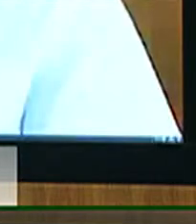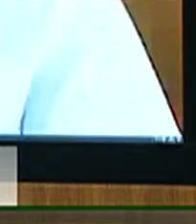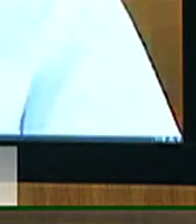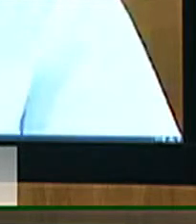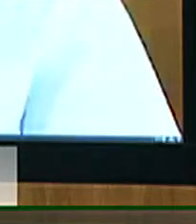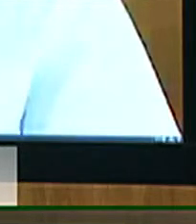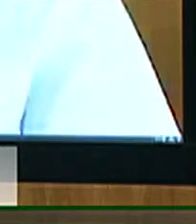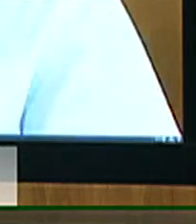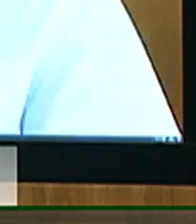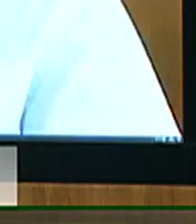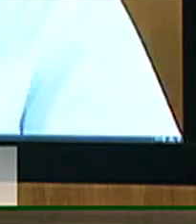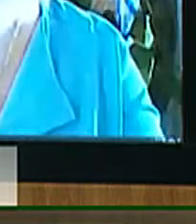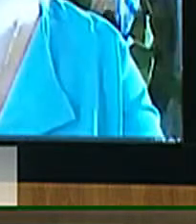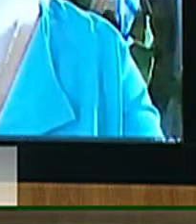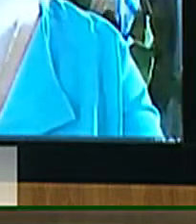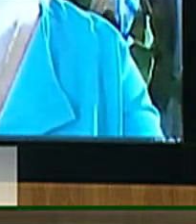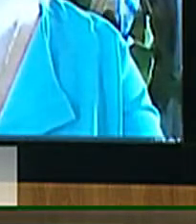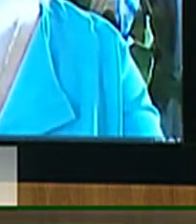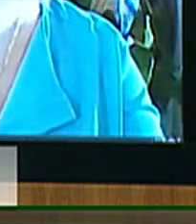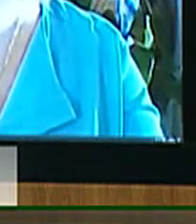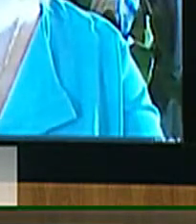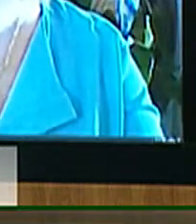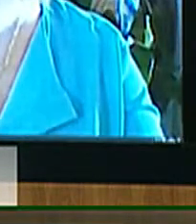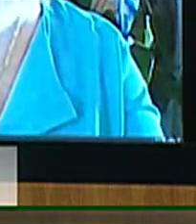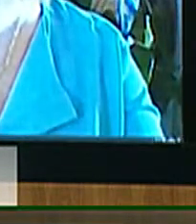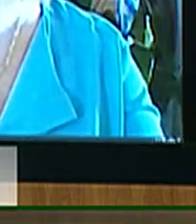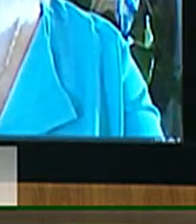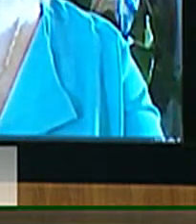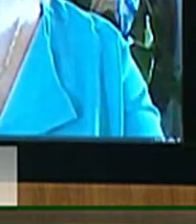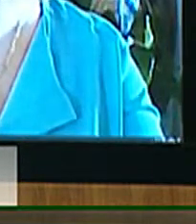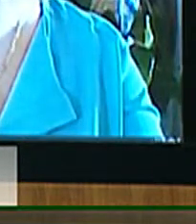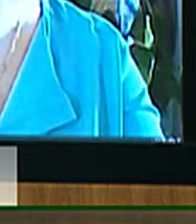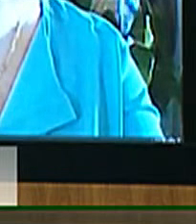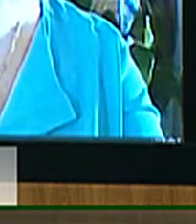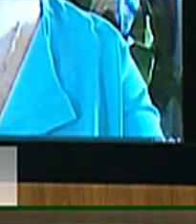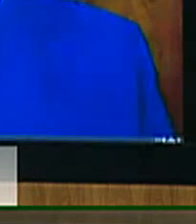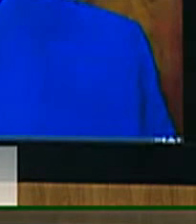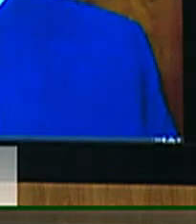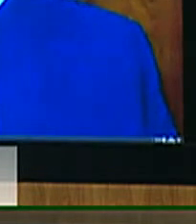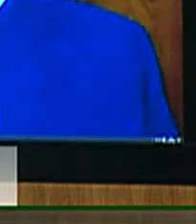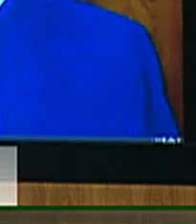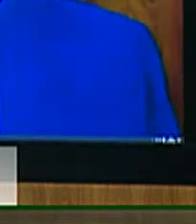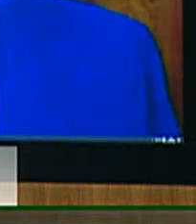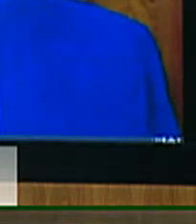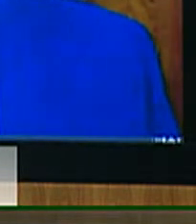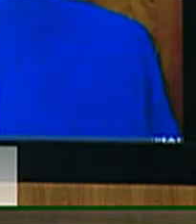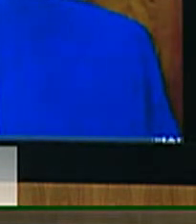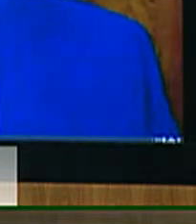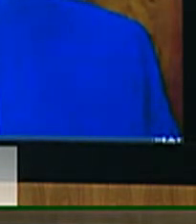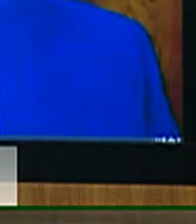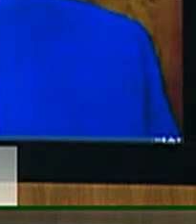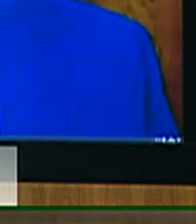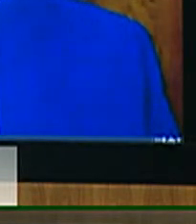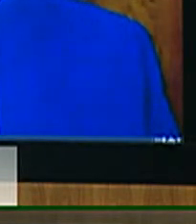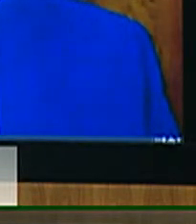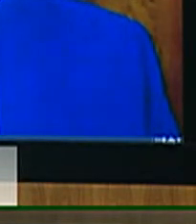presidente. Deputado Luiz Cláudio. Voto sim, presidente. Deputado Dirceu